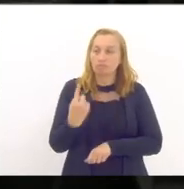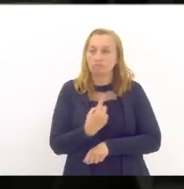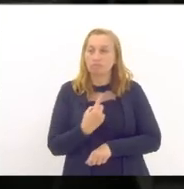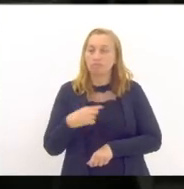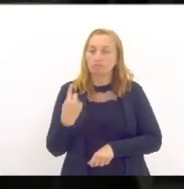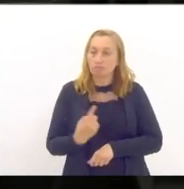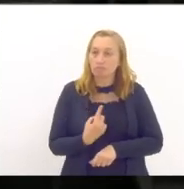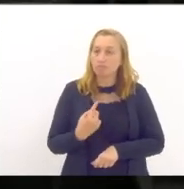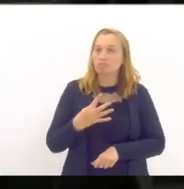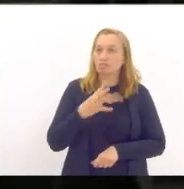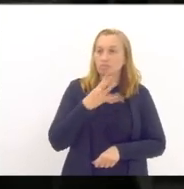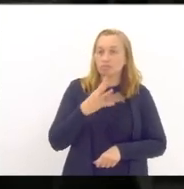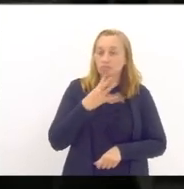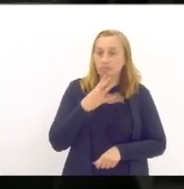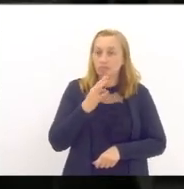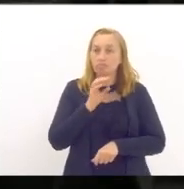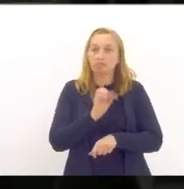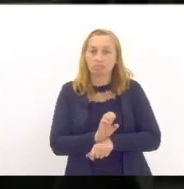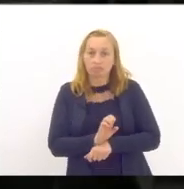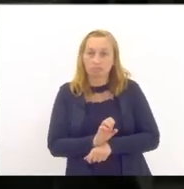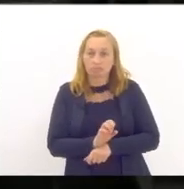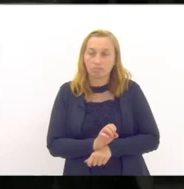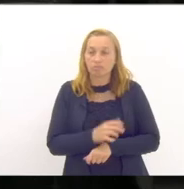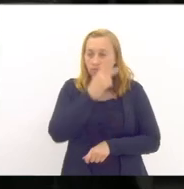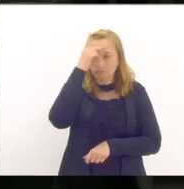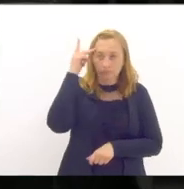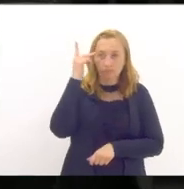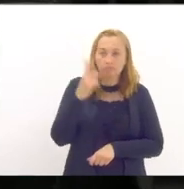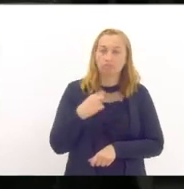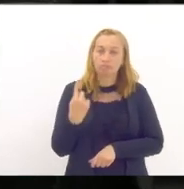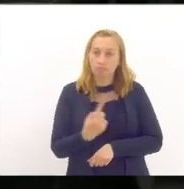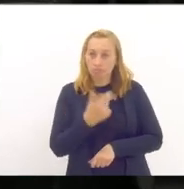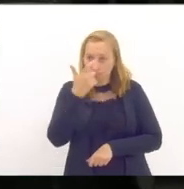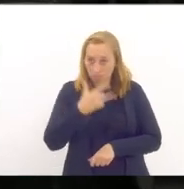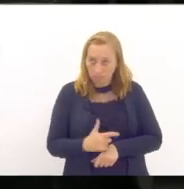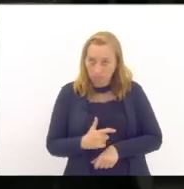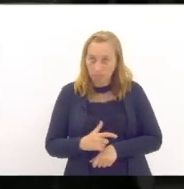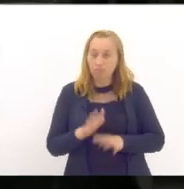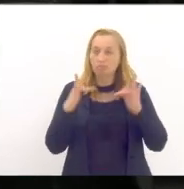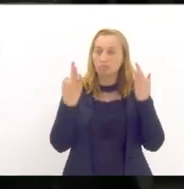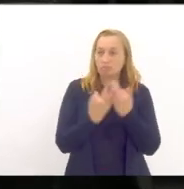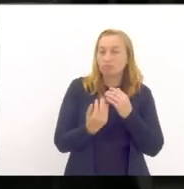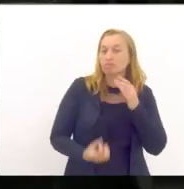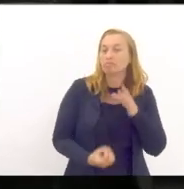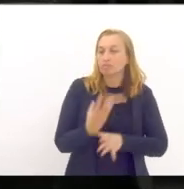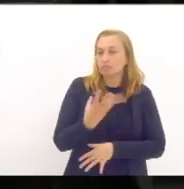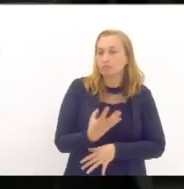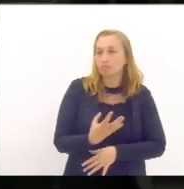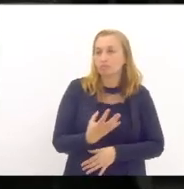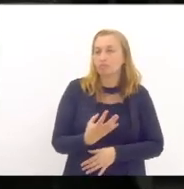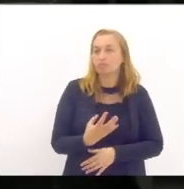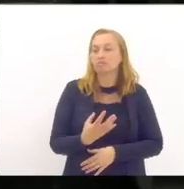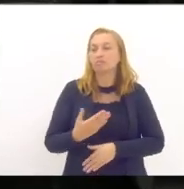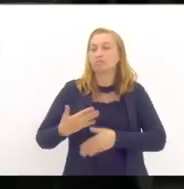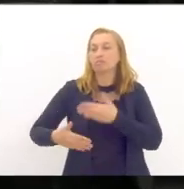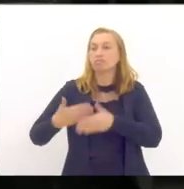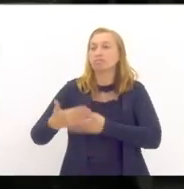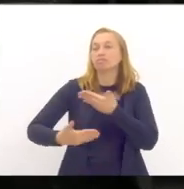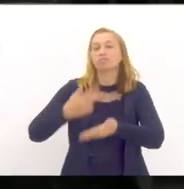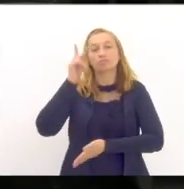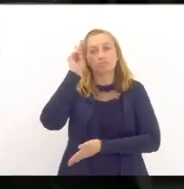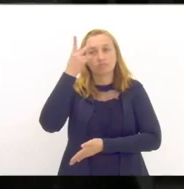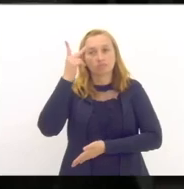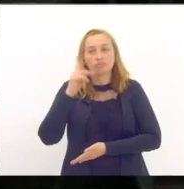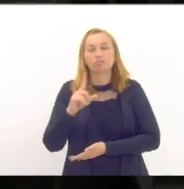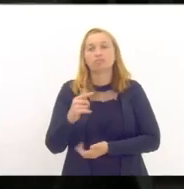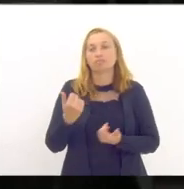estamos sendo reconhecidos pelo Estado, como as pessoas que somos, como as famílias que construímos, como jornadas e histórias